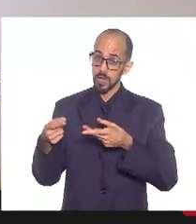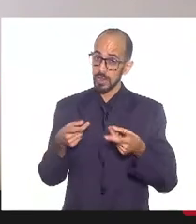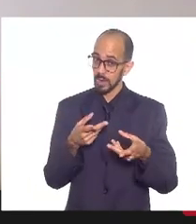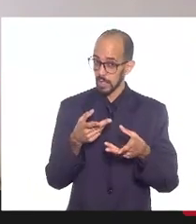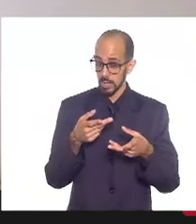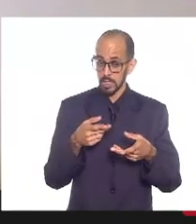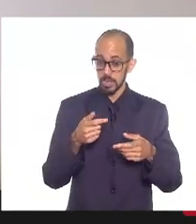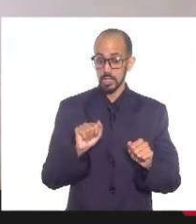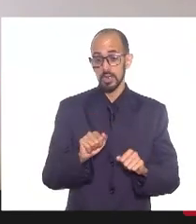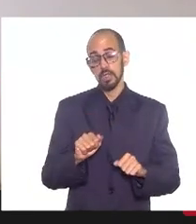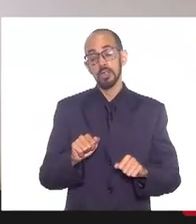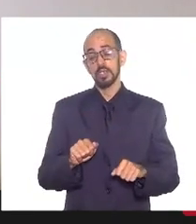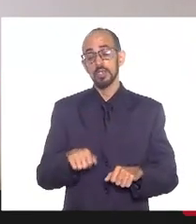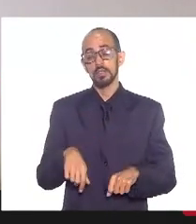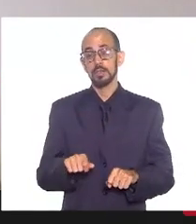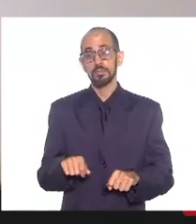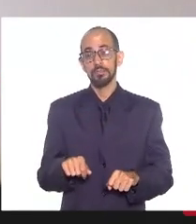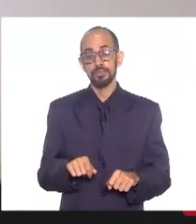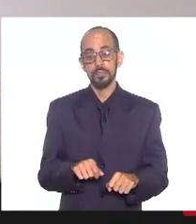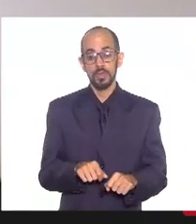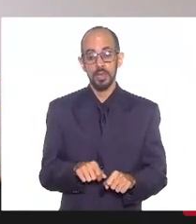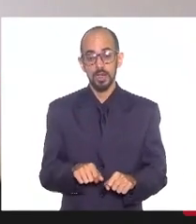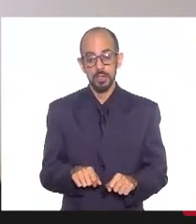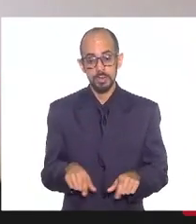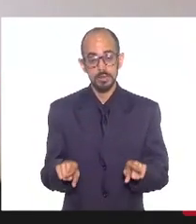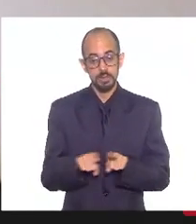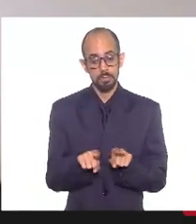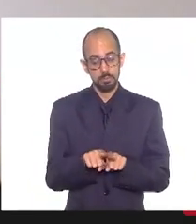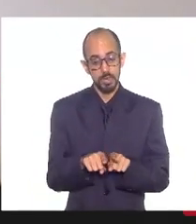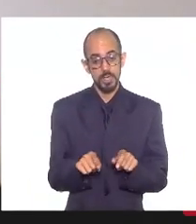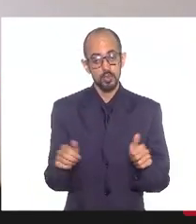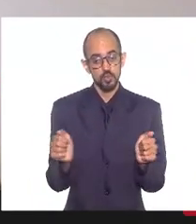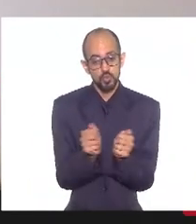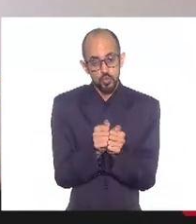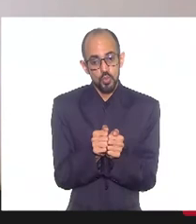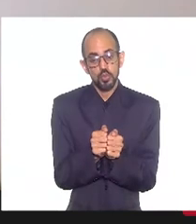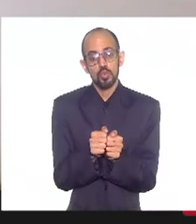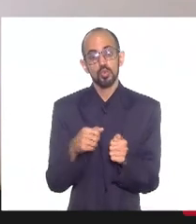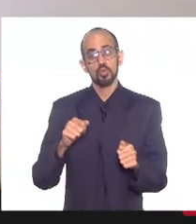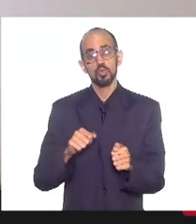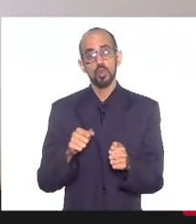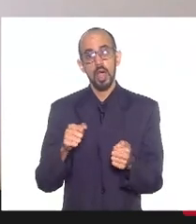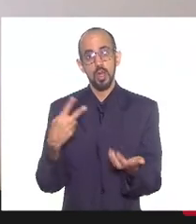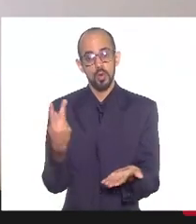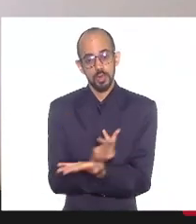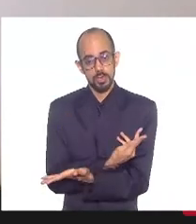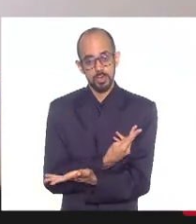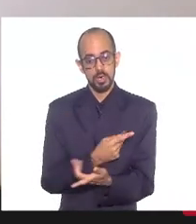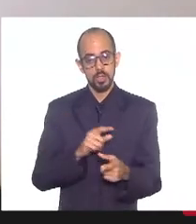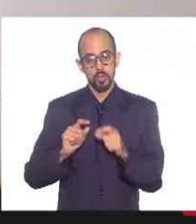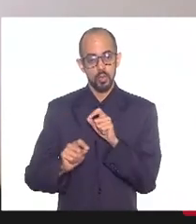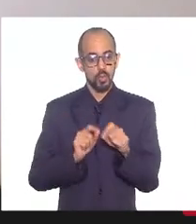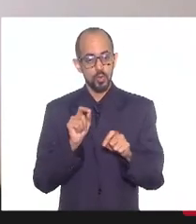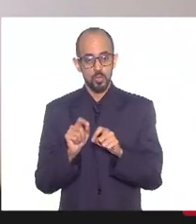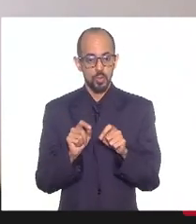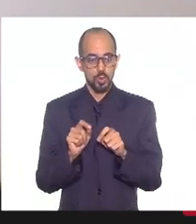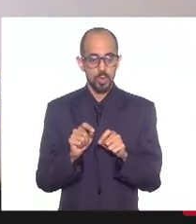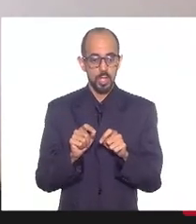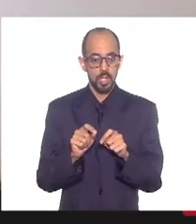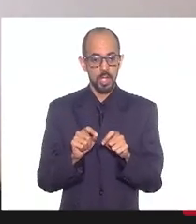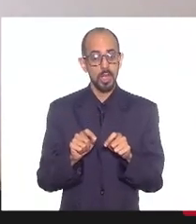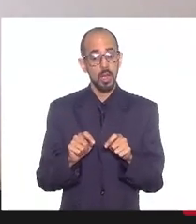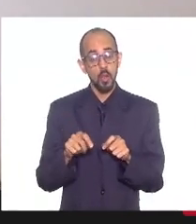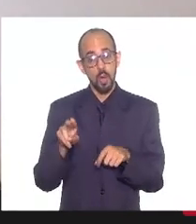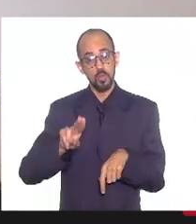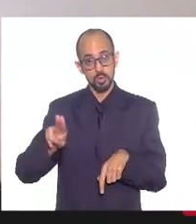passar pela Petrobras. Então, do lado do suprimento, as coisas estão acontecendo, mas elas têm que acontecer do lado da demanda